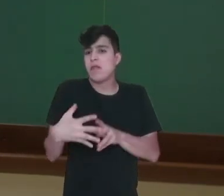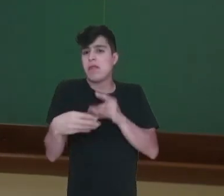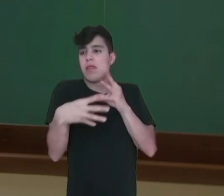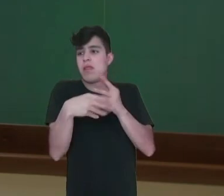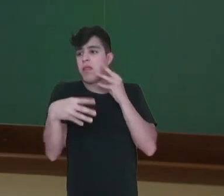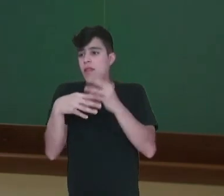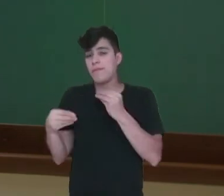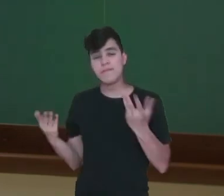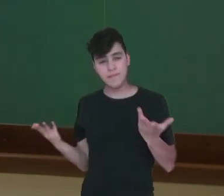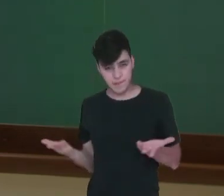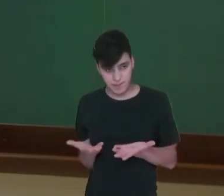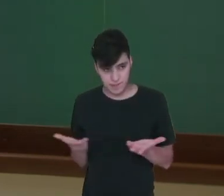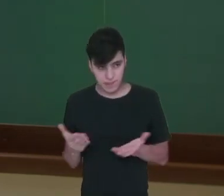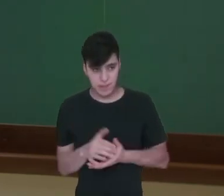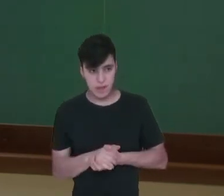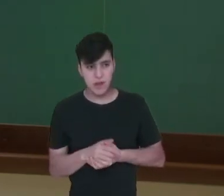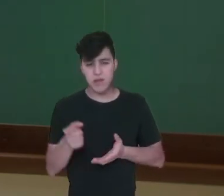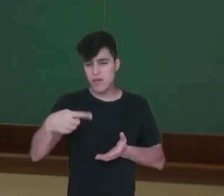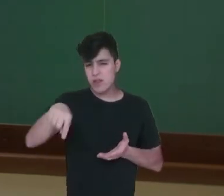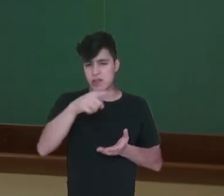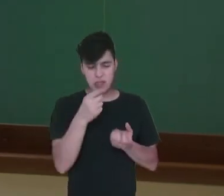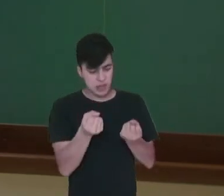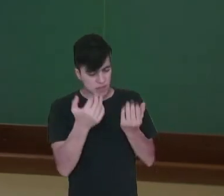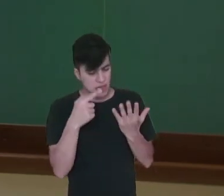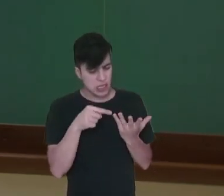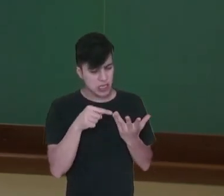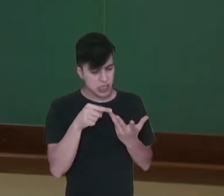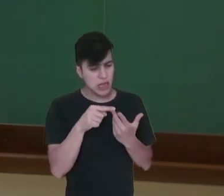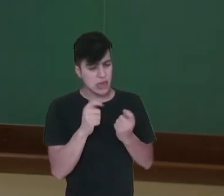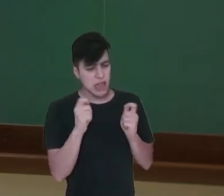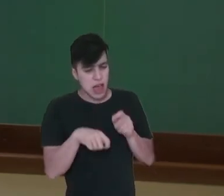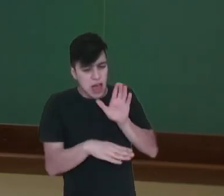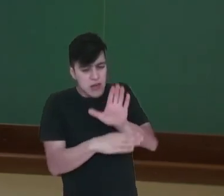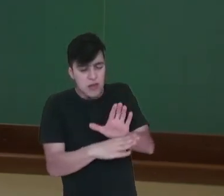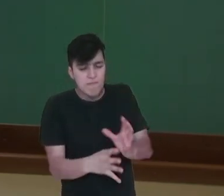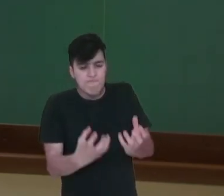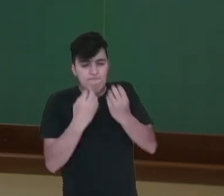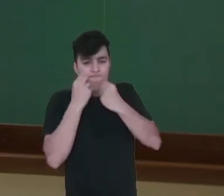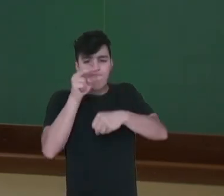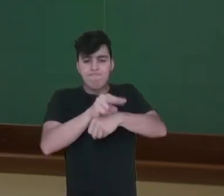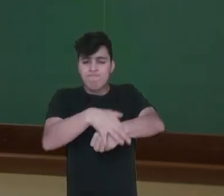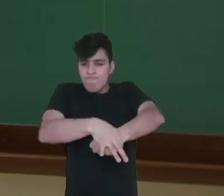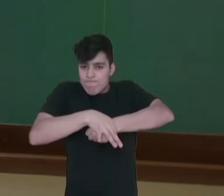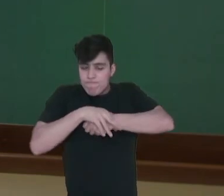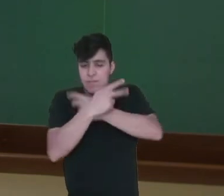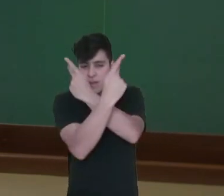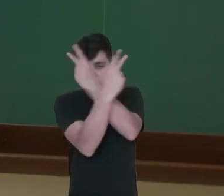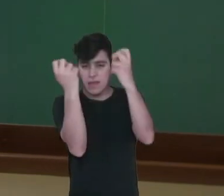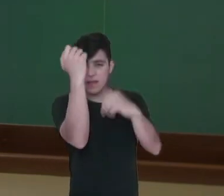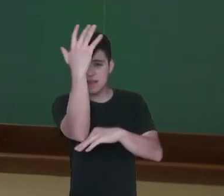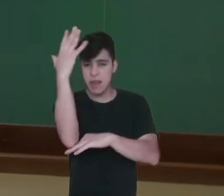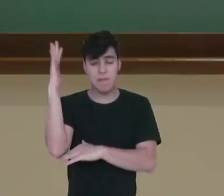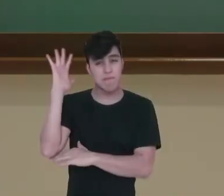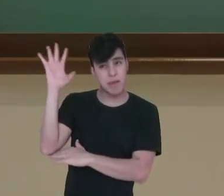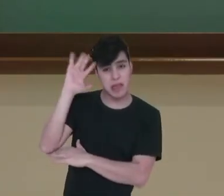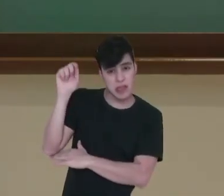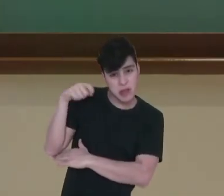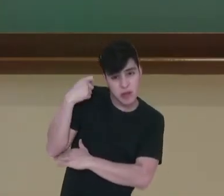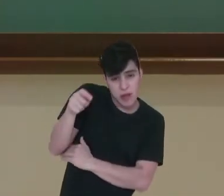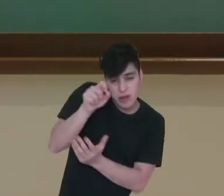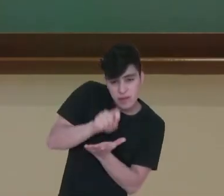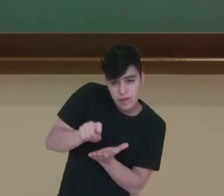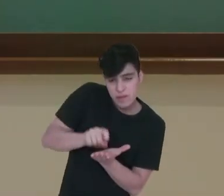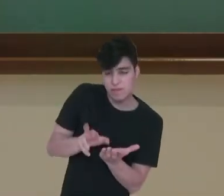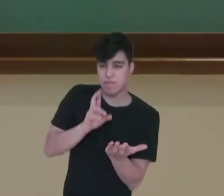você vai indicar algumas ações que ajudam na preservação ambiental. Pensar um pouquinho a respeito, escrever